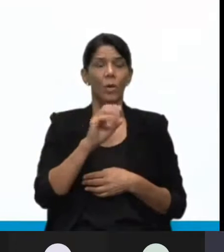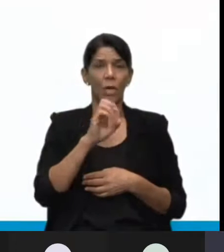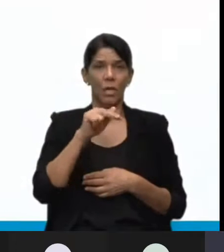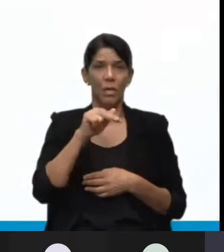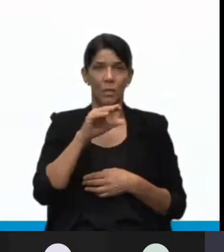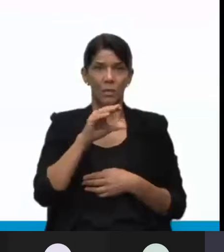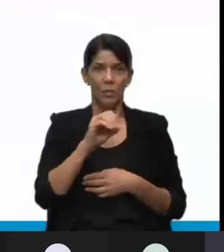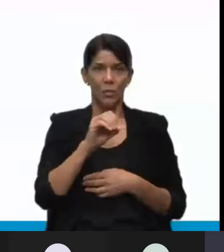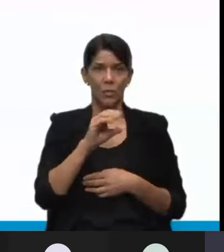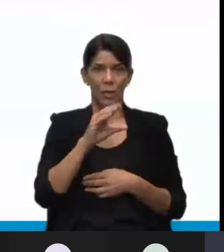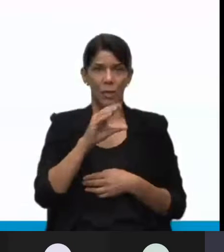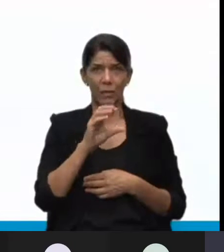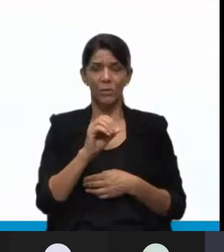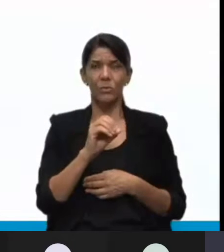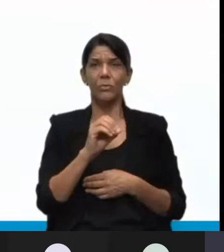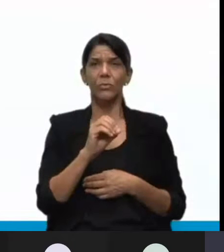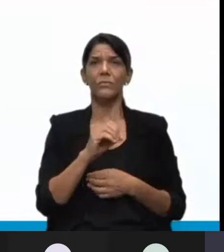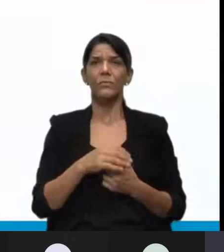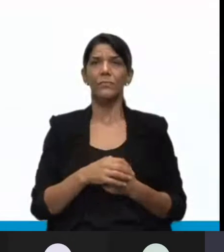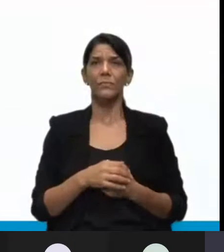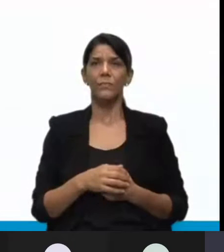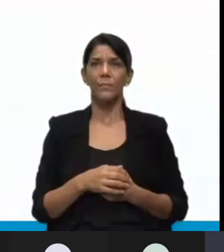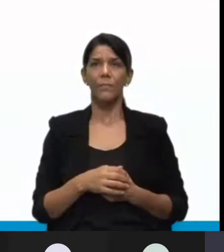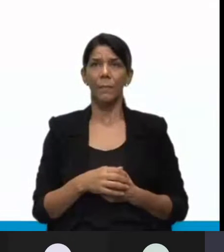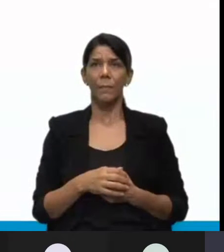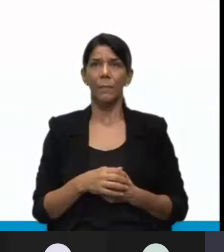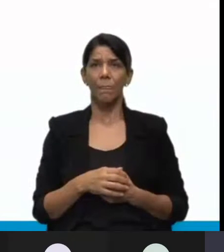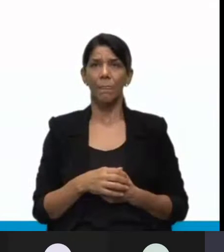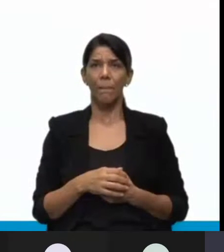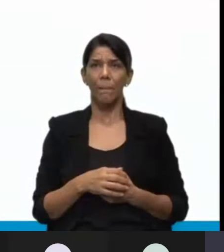O endocárdio, então, vou escrever aqui, endocárdio aqui.